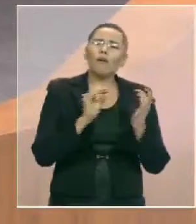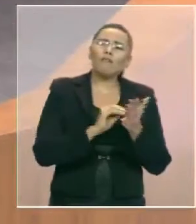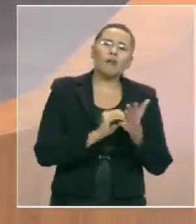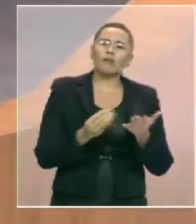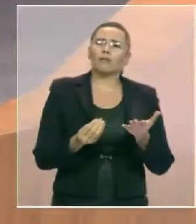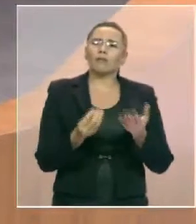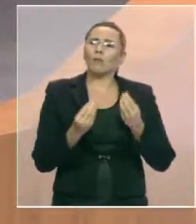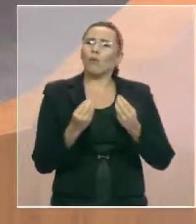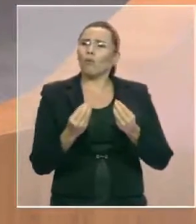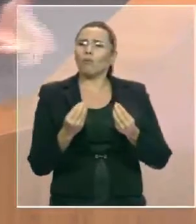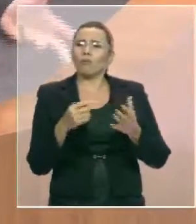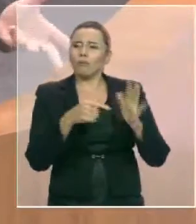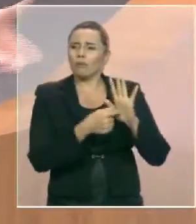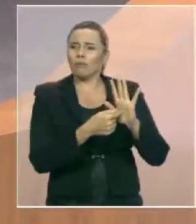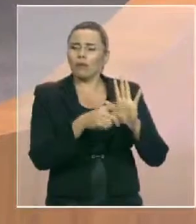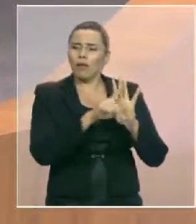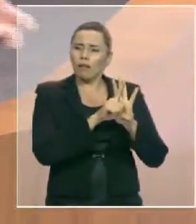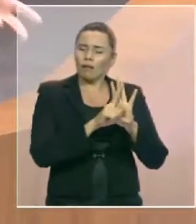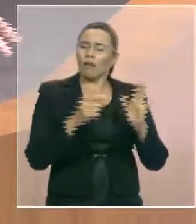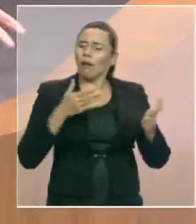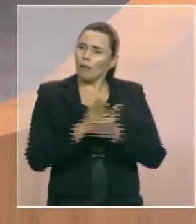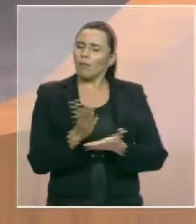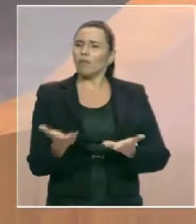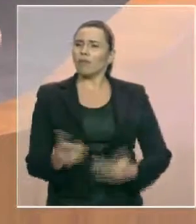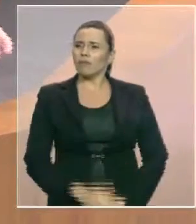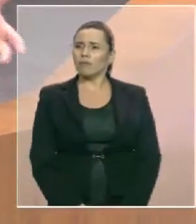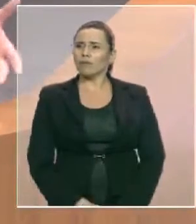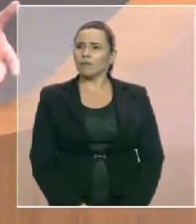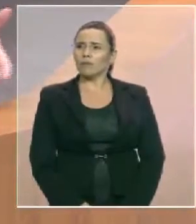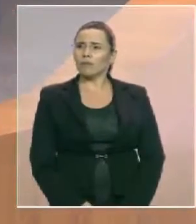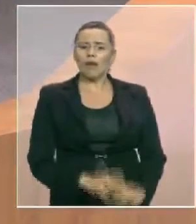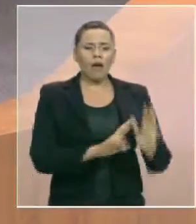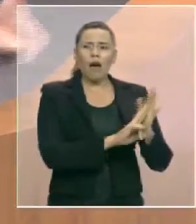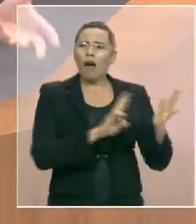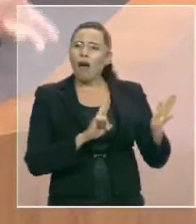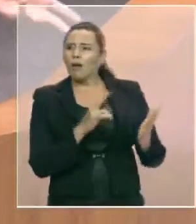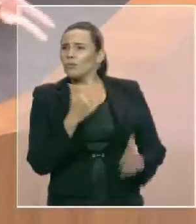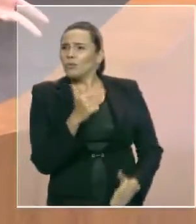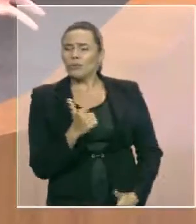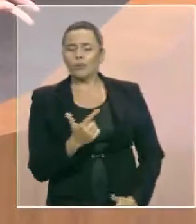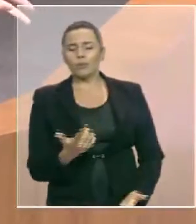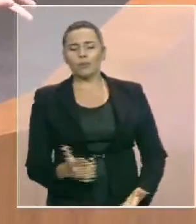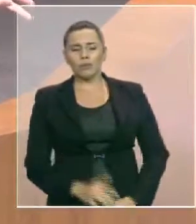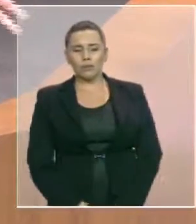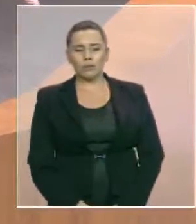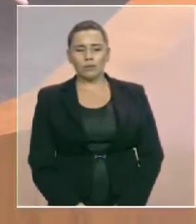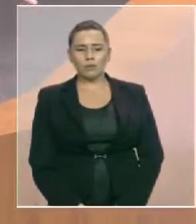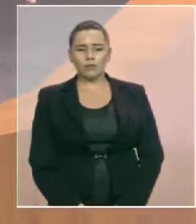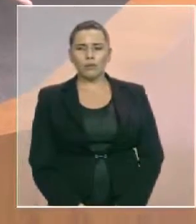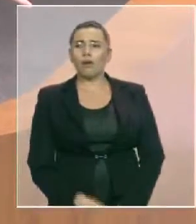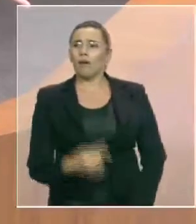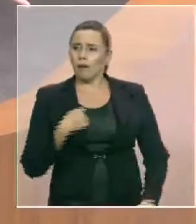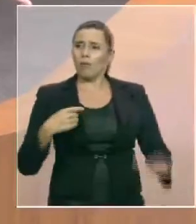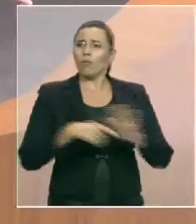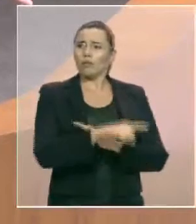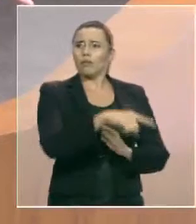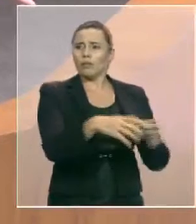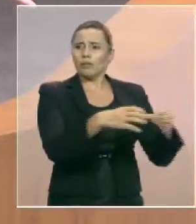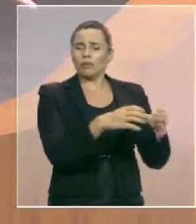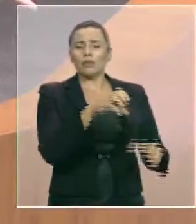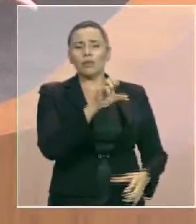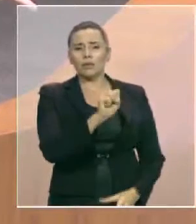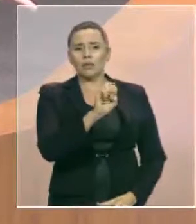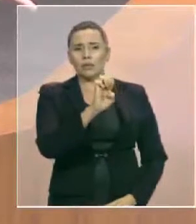Números praticamente fabricados, que não têm resposta, porque se tivesse resposta, a CEPLAN iria ter me enviado, por que não?